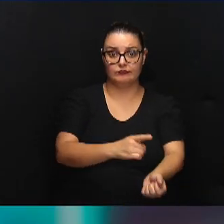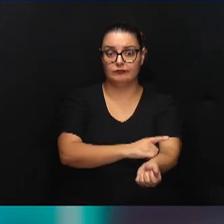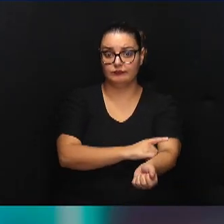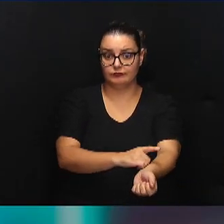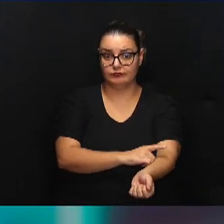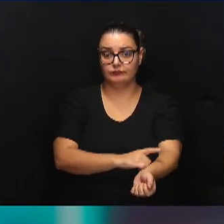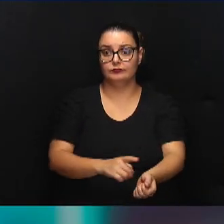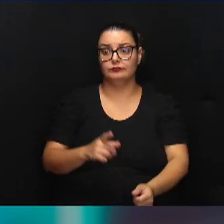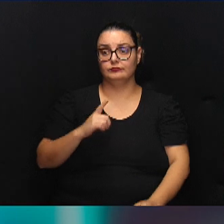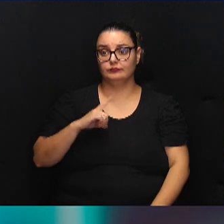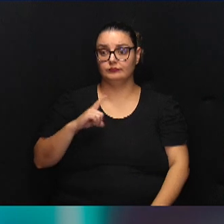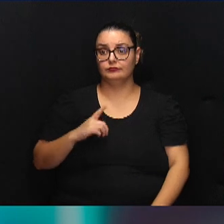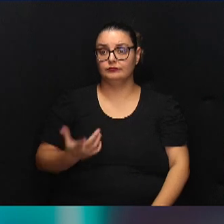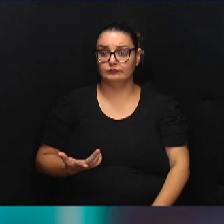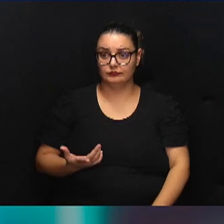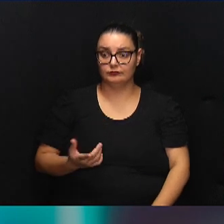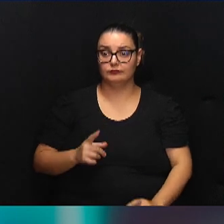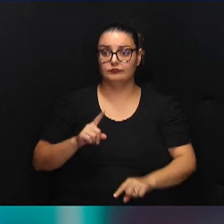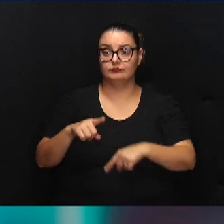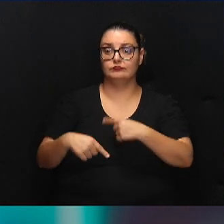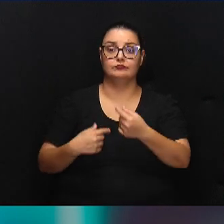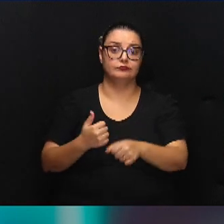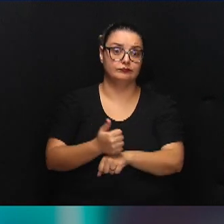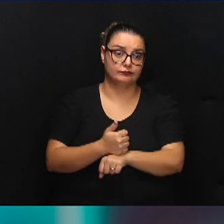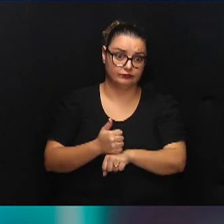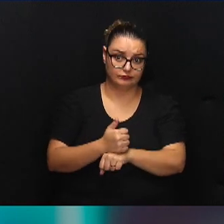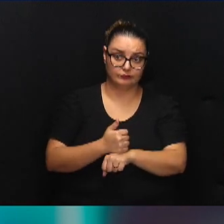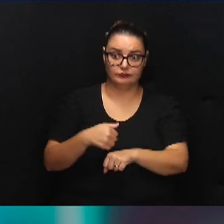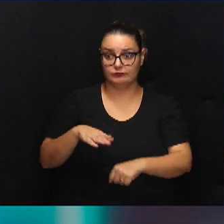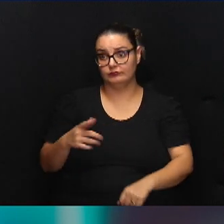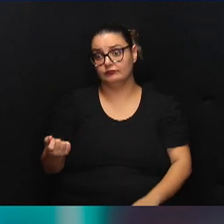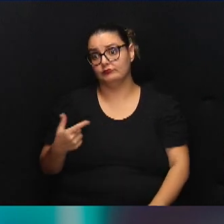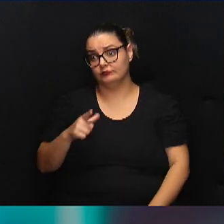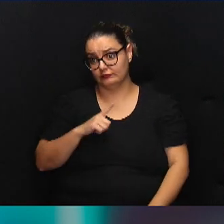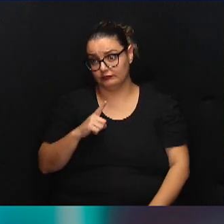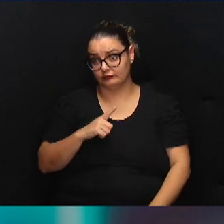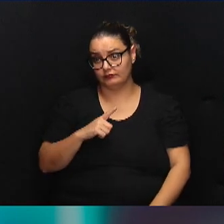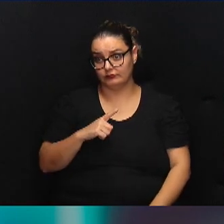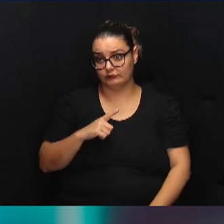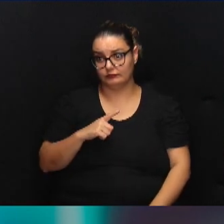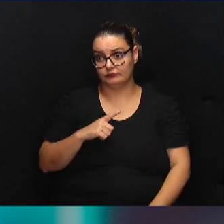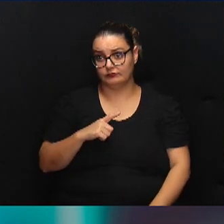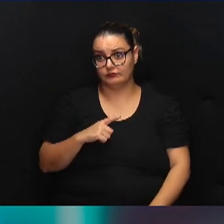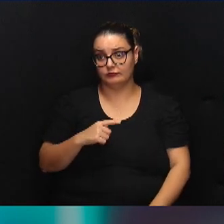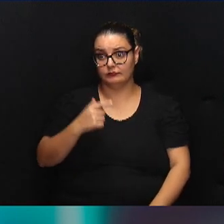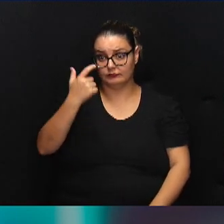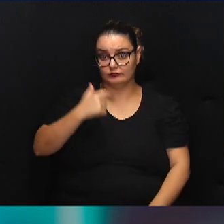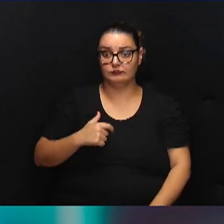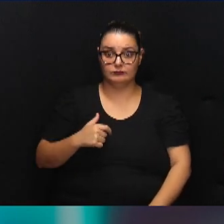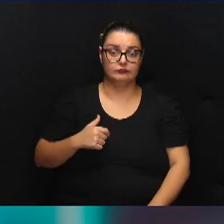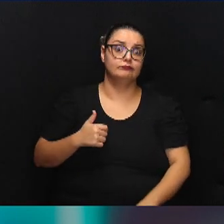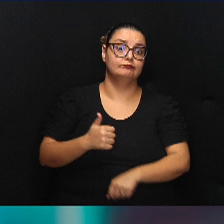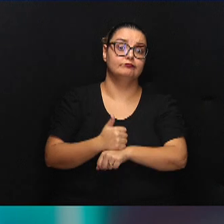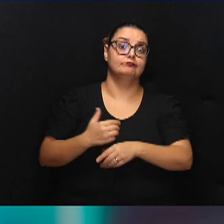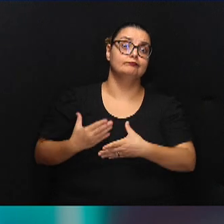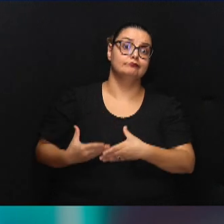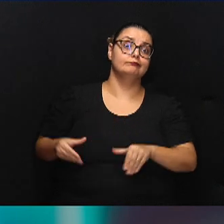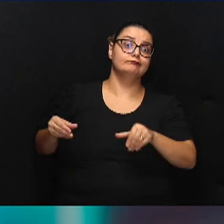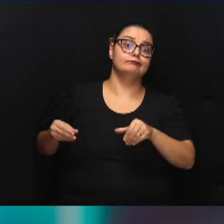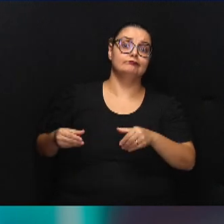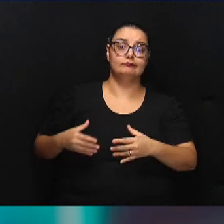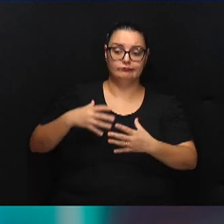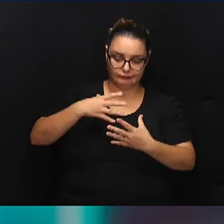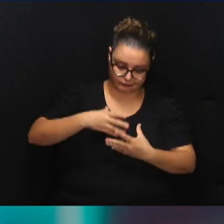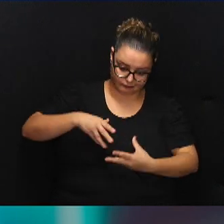você ter uma outra profissão além daquela que você já tem. Você tem a profissão de ser um pâncreas, né? O pâncreas é um